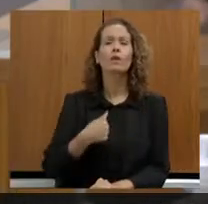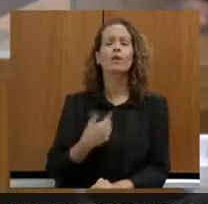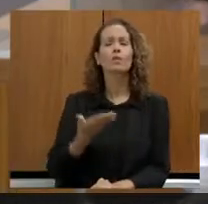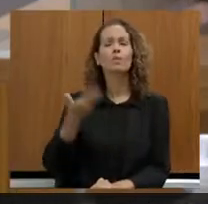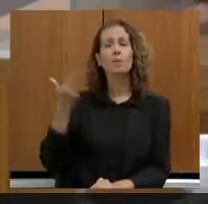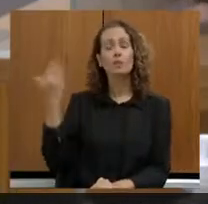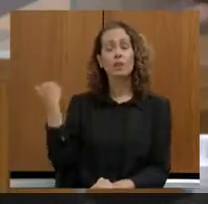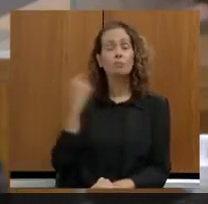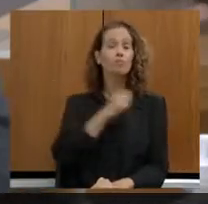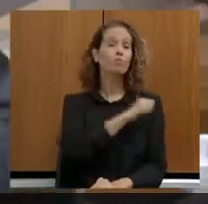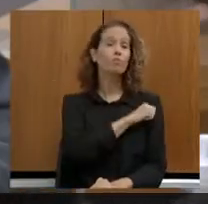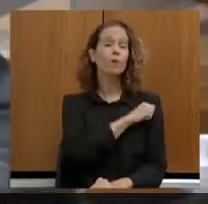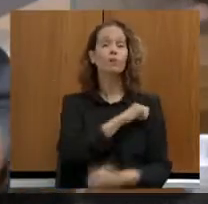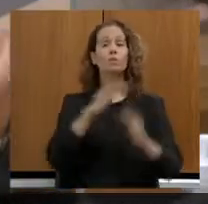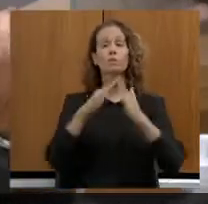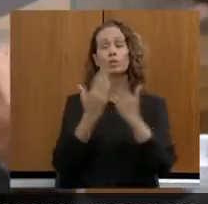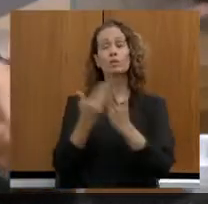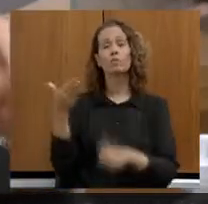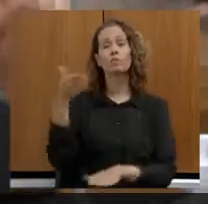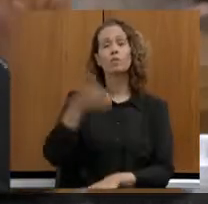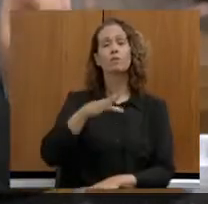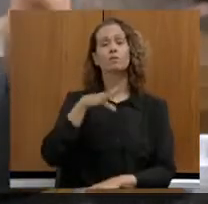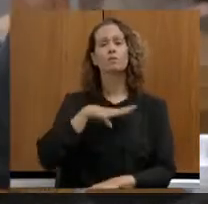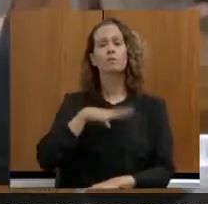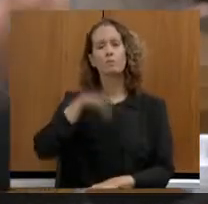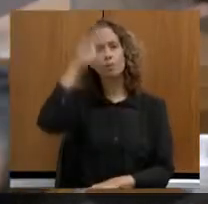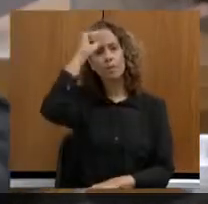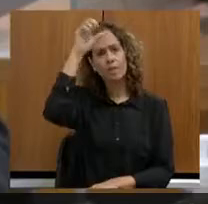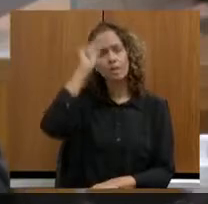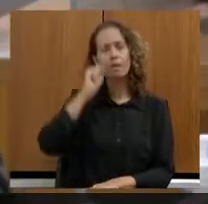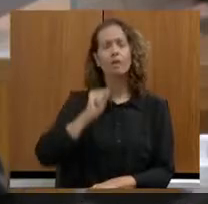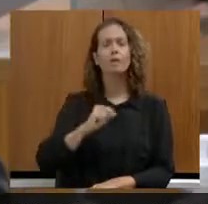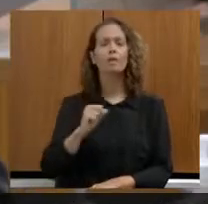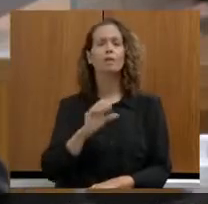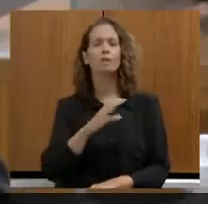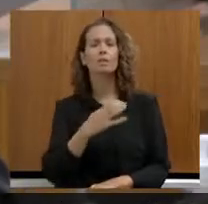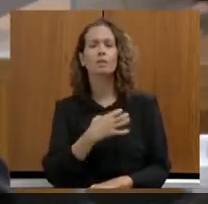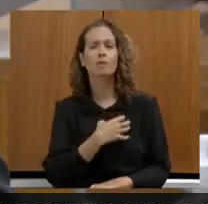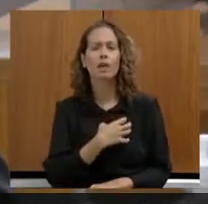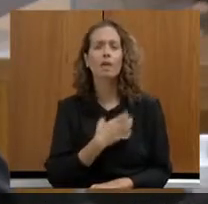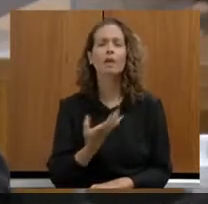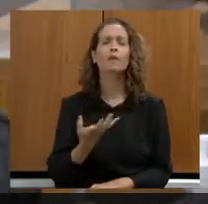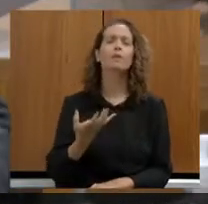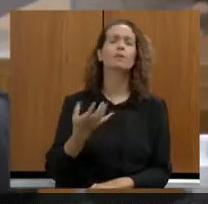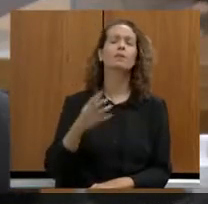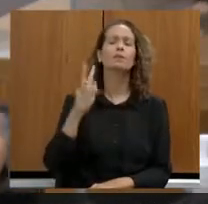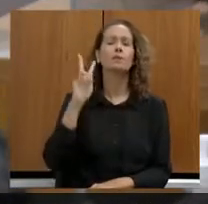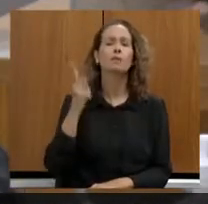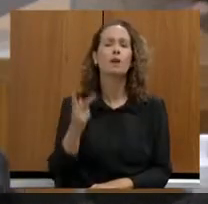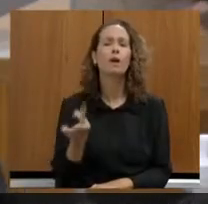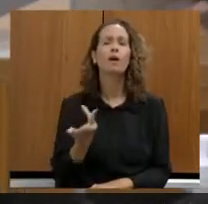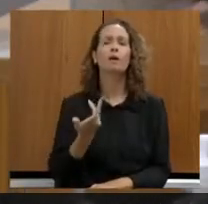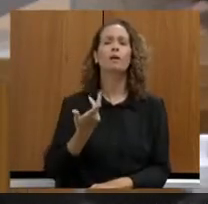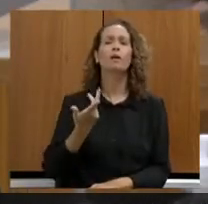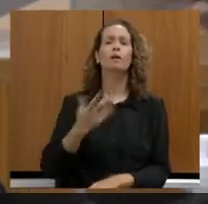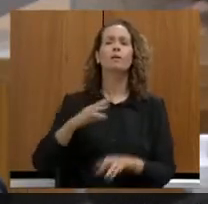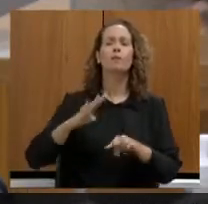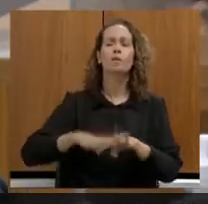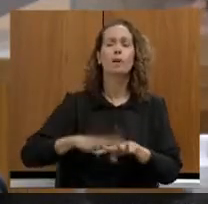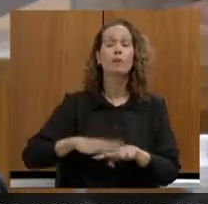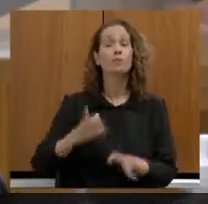que o aluno ia na escola para aprender português matemática história ciências biologia e tinha também a